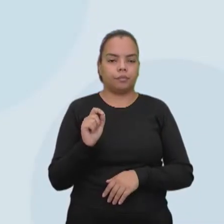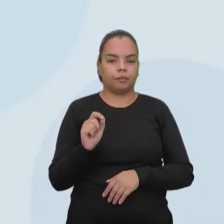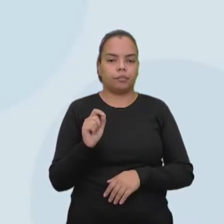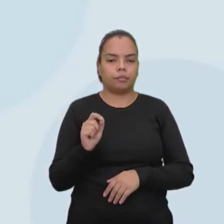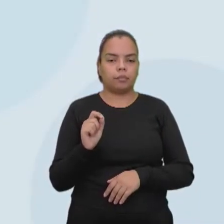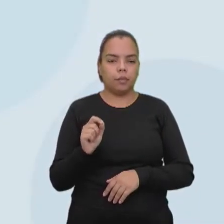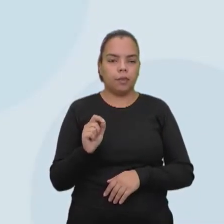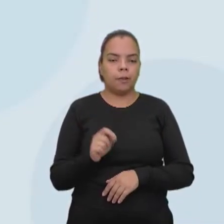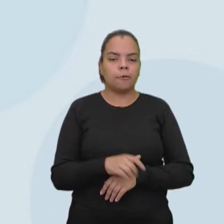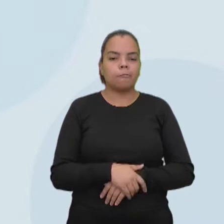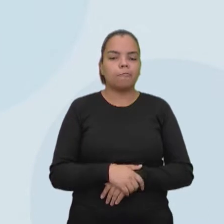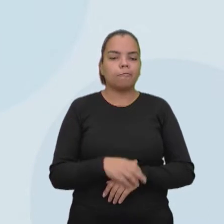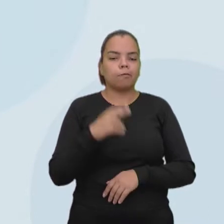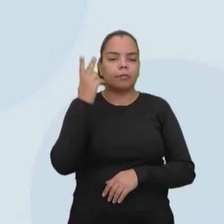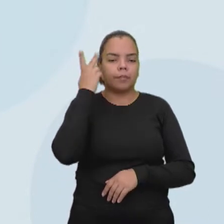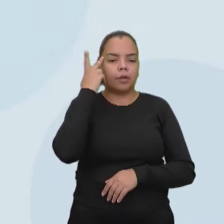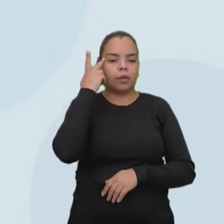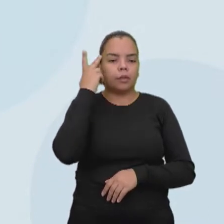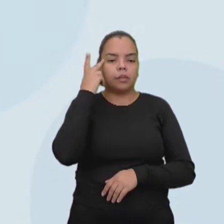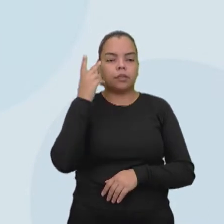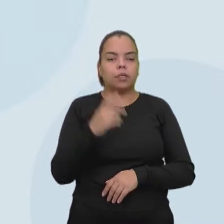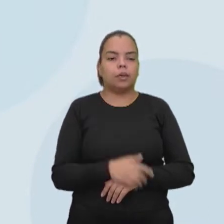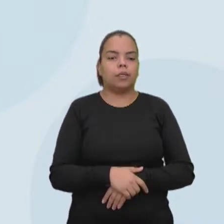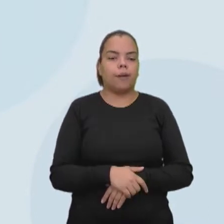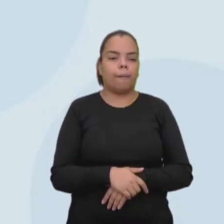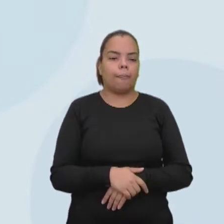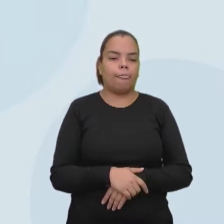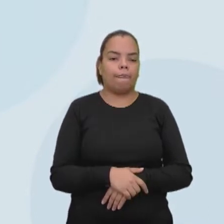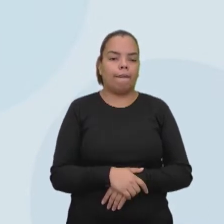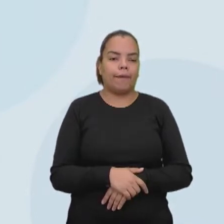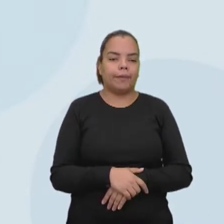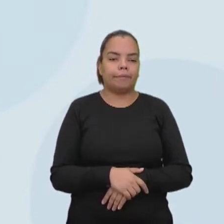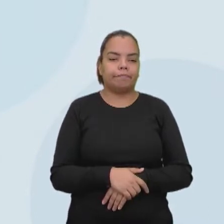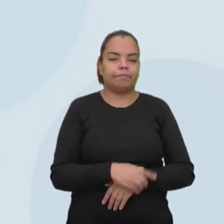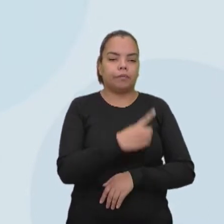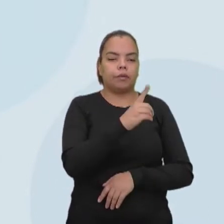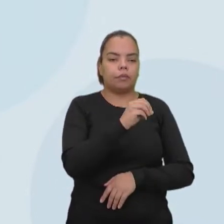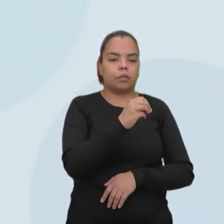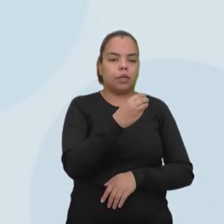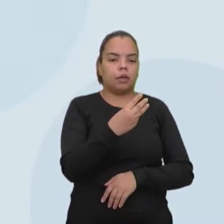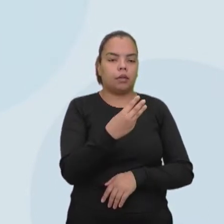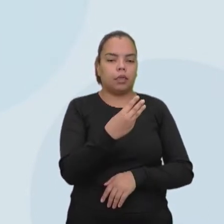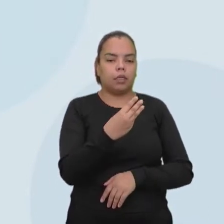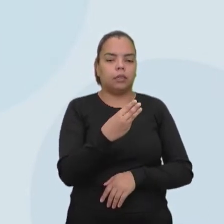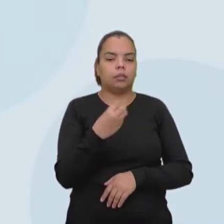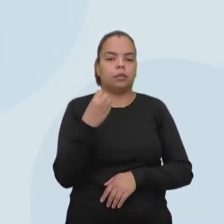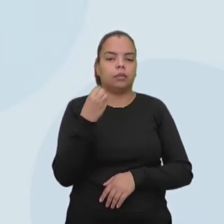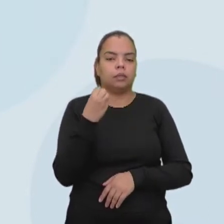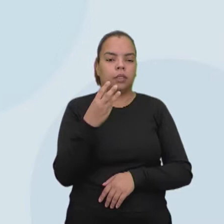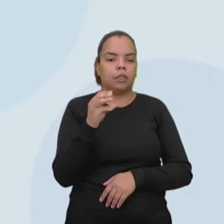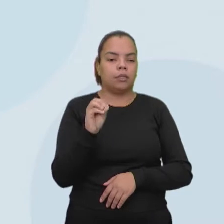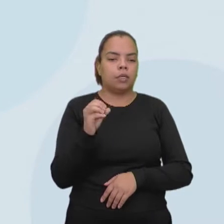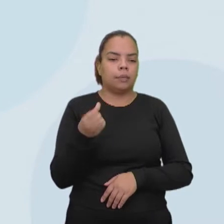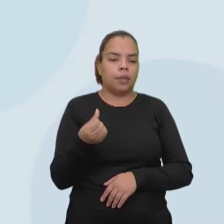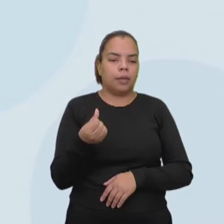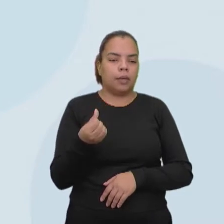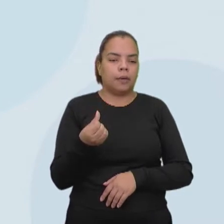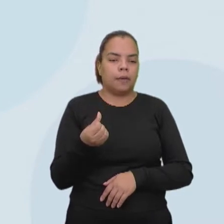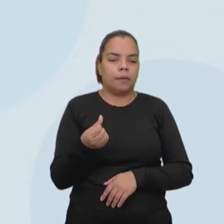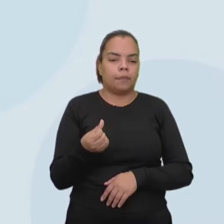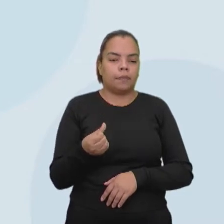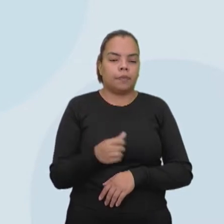currículo paulista e os objetivos aí. Então nós temos aí habilidades do currículo paulista das ciências humanas, sociais